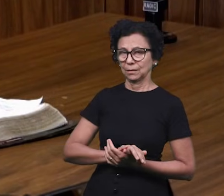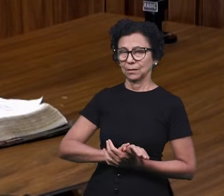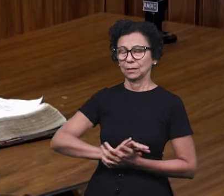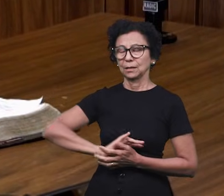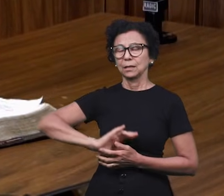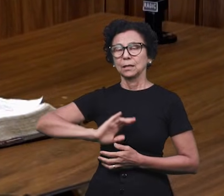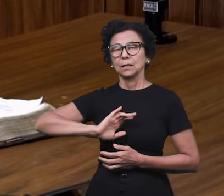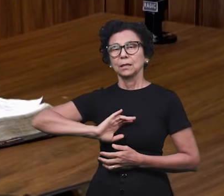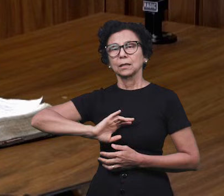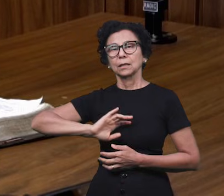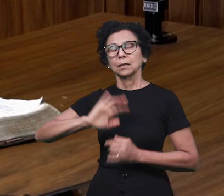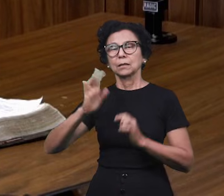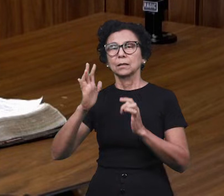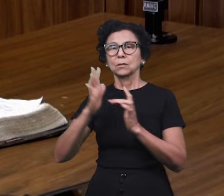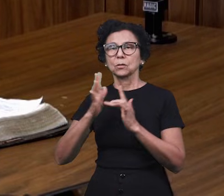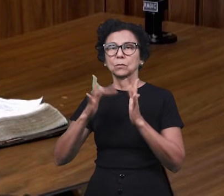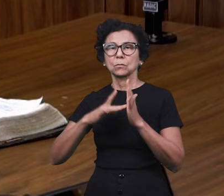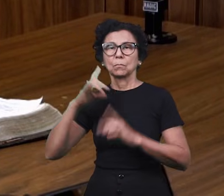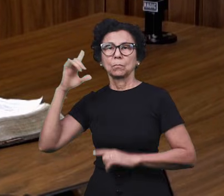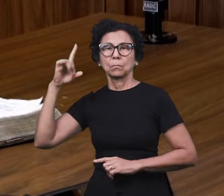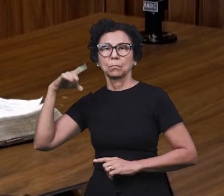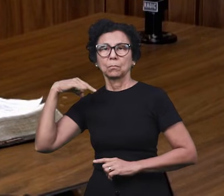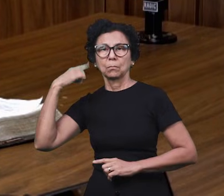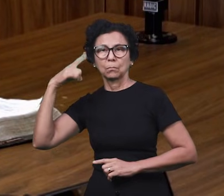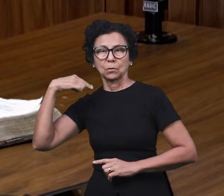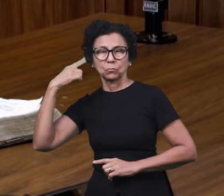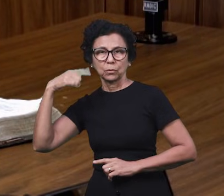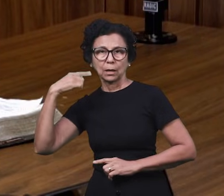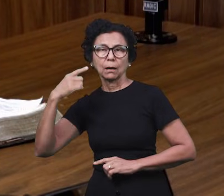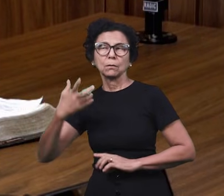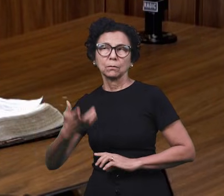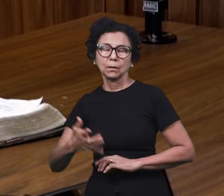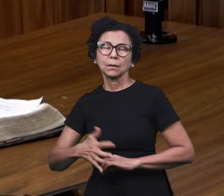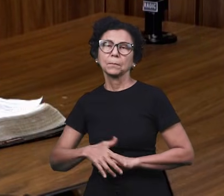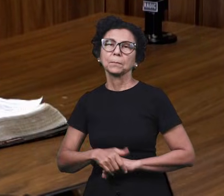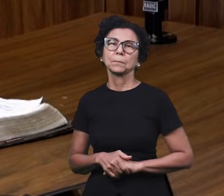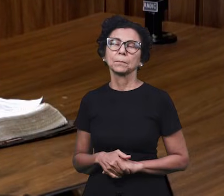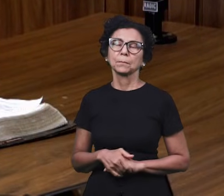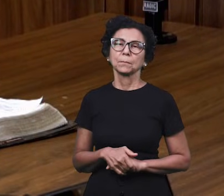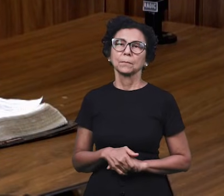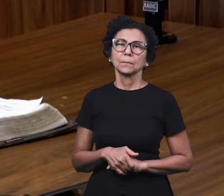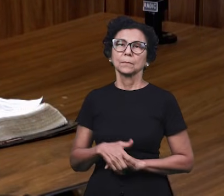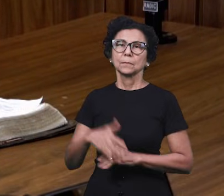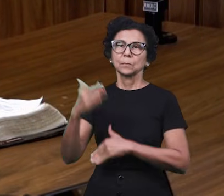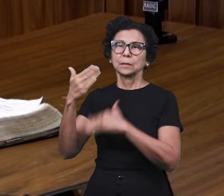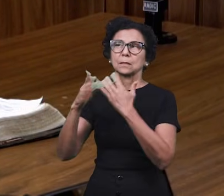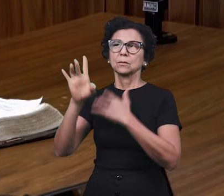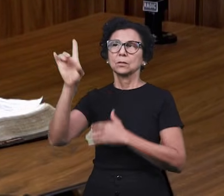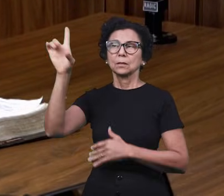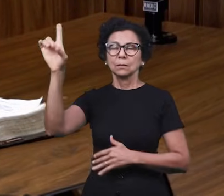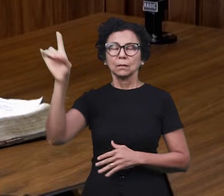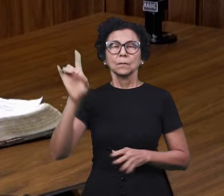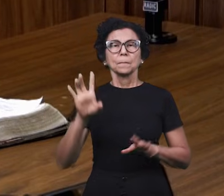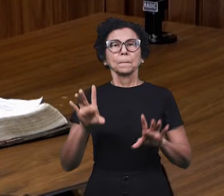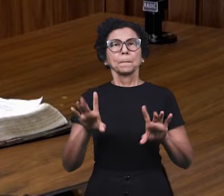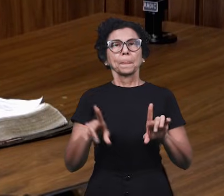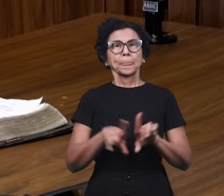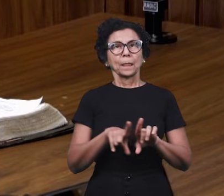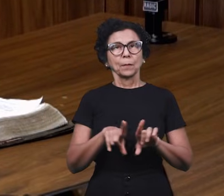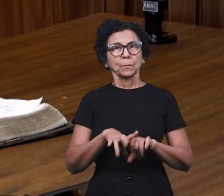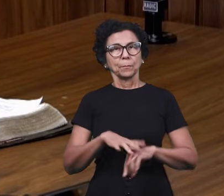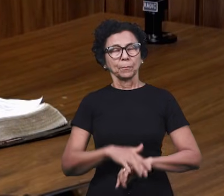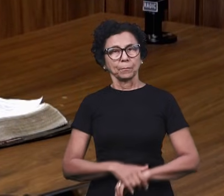juiz, nosso advogado perante o Pai, perante todas as coisas, né? E é até interessante que o pastor Fred falou, porque tá lá em Colossenses,